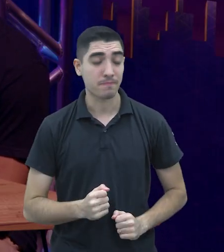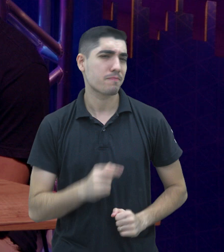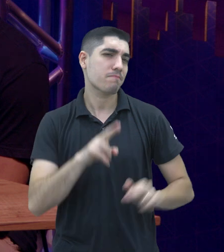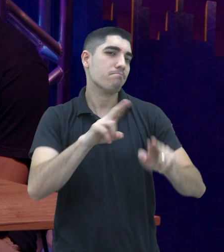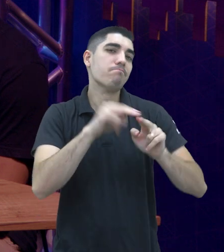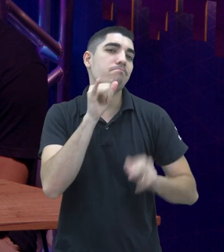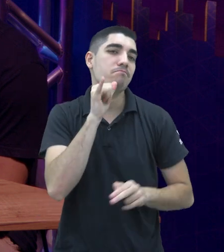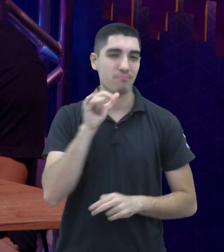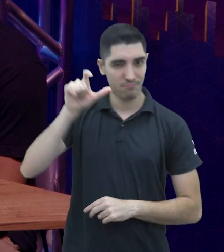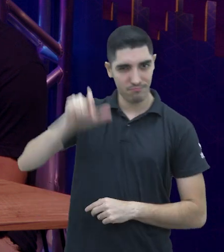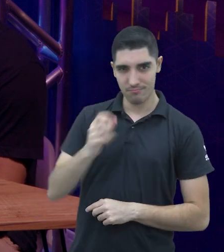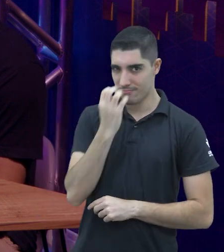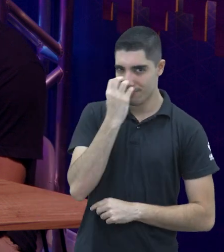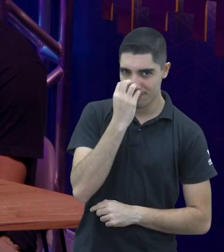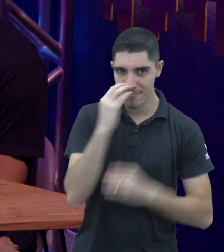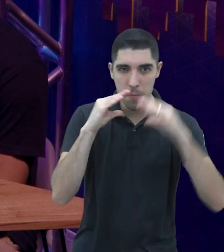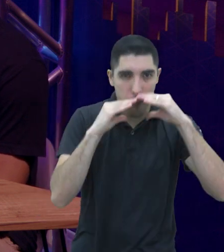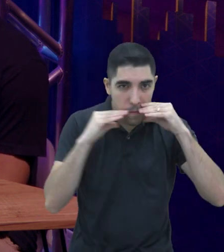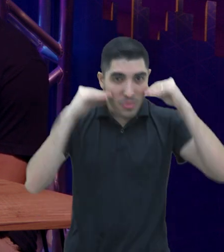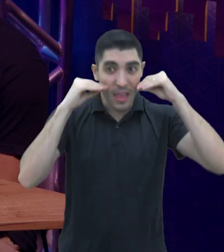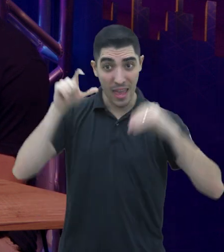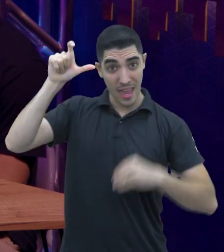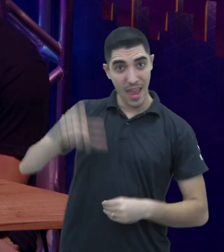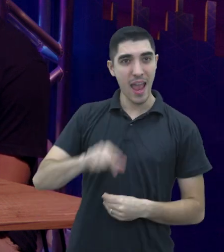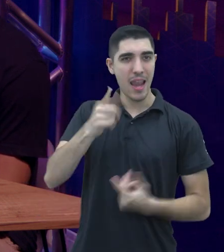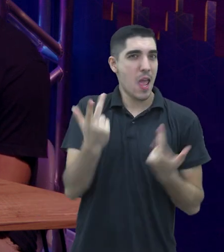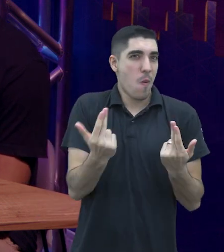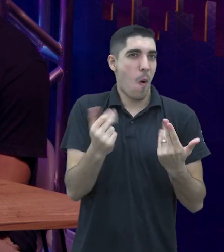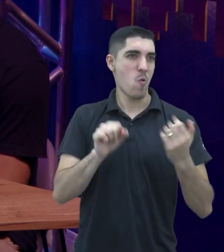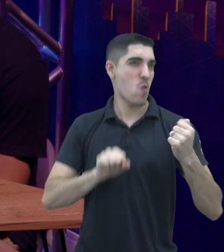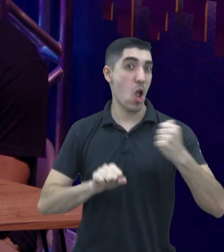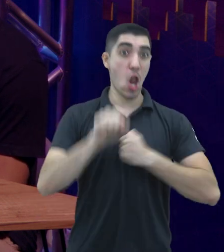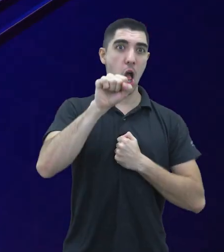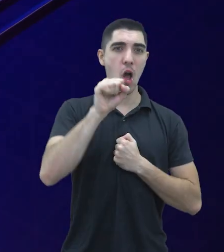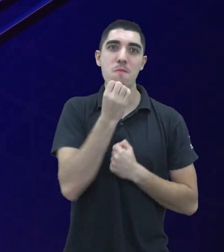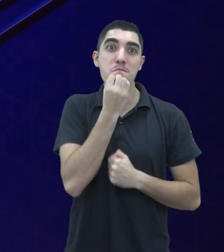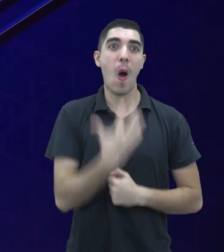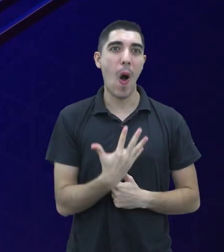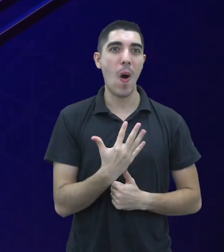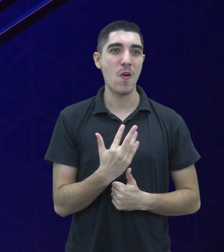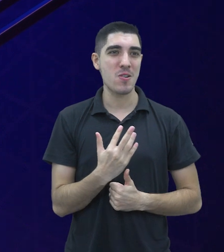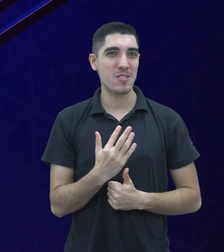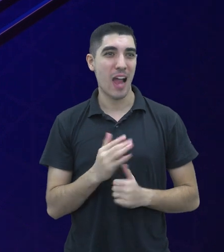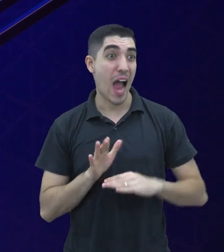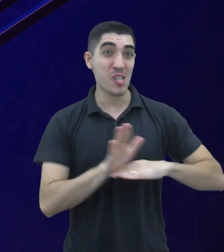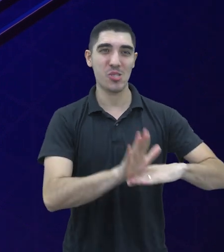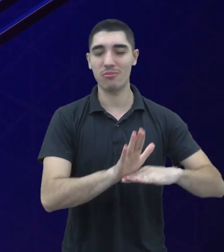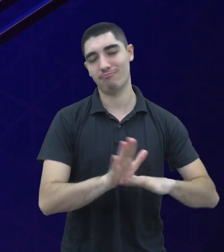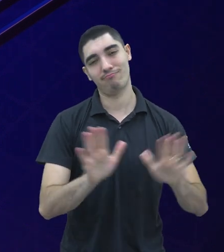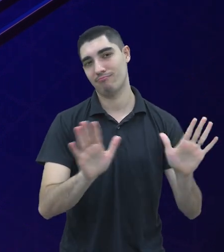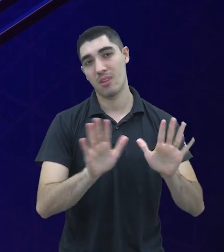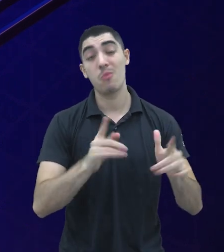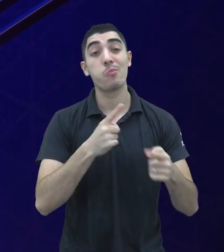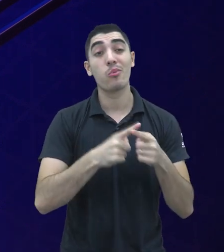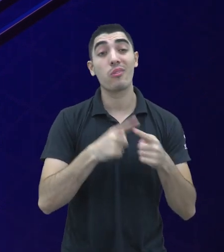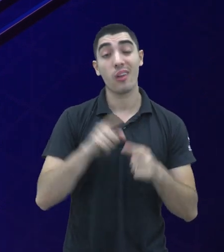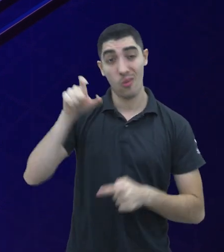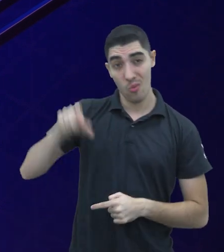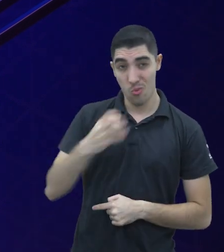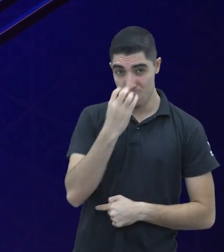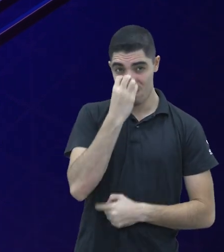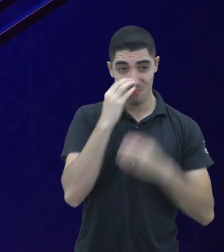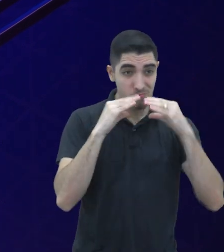tomar o Coringa, por exemplo, como um herói ou até um anti-herói, porque ele escolheu o